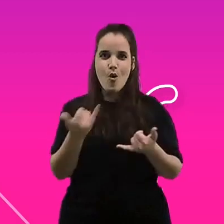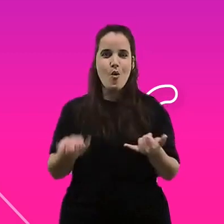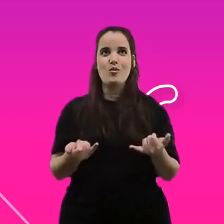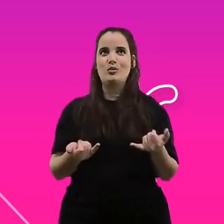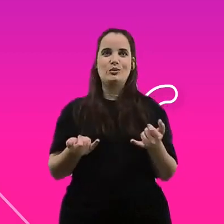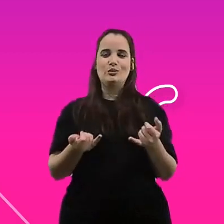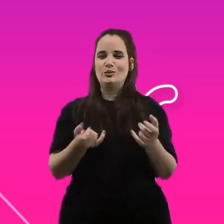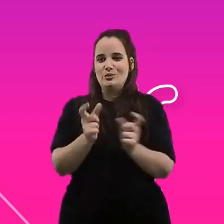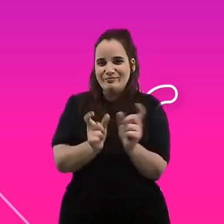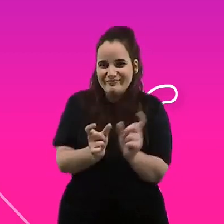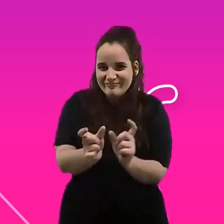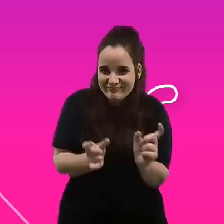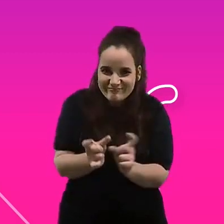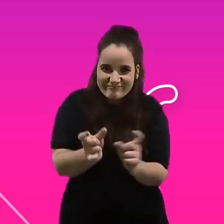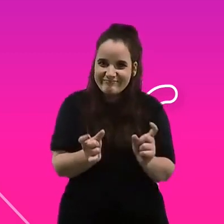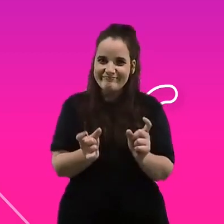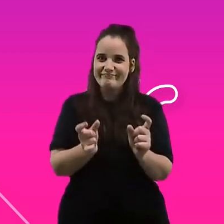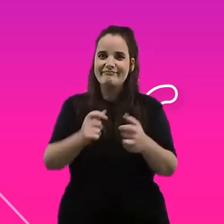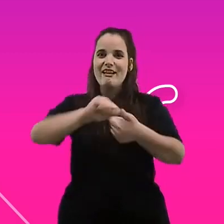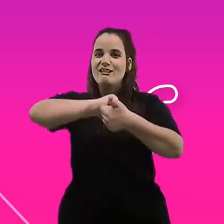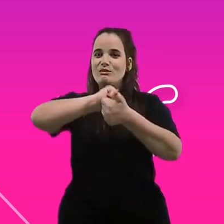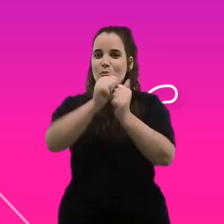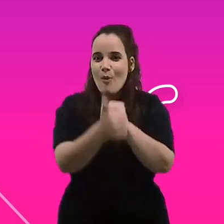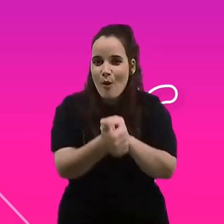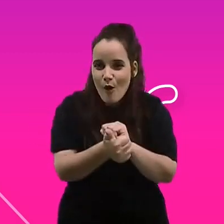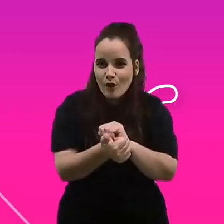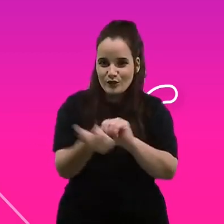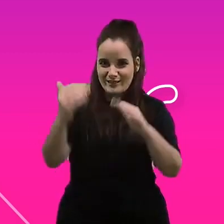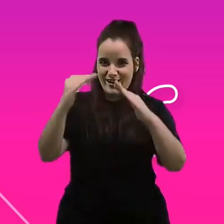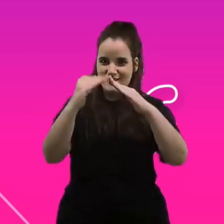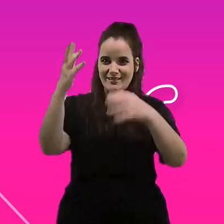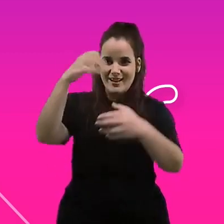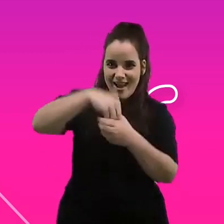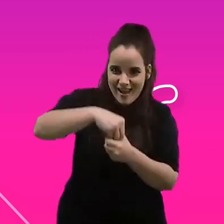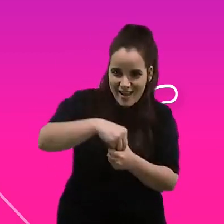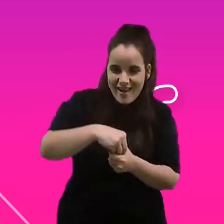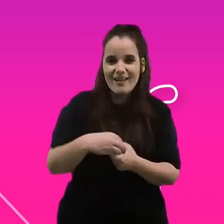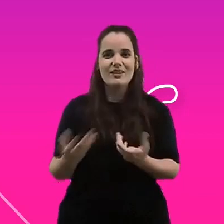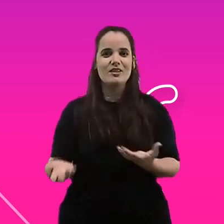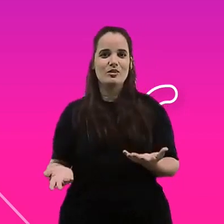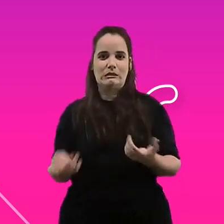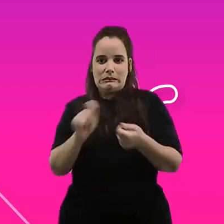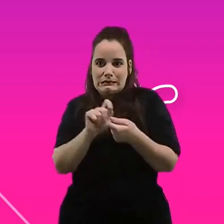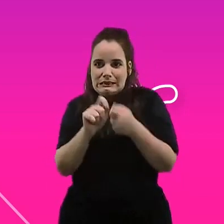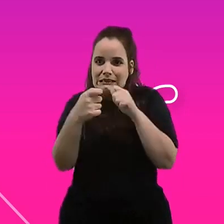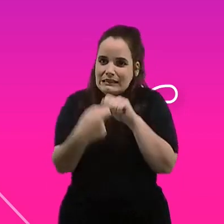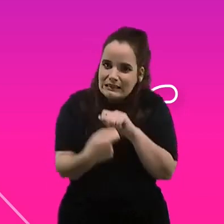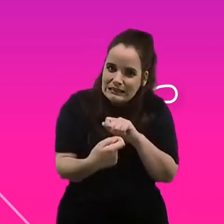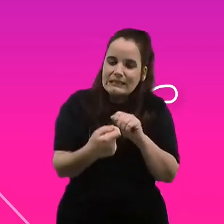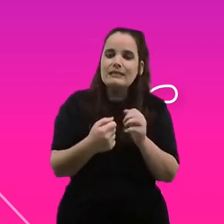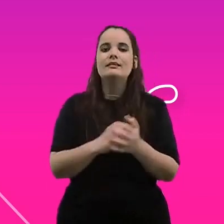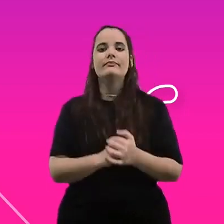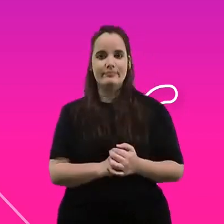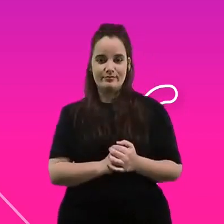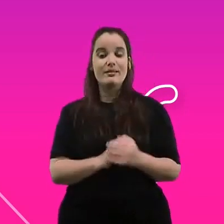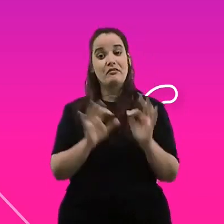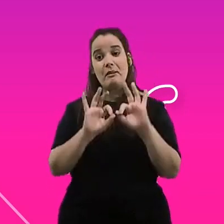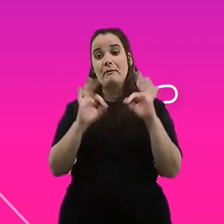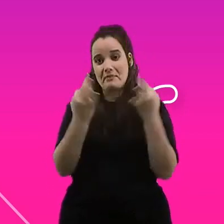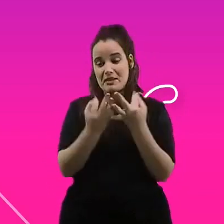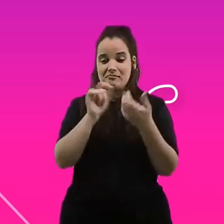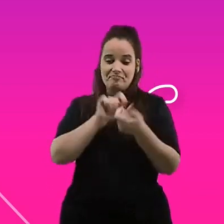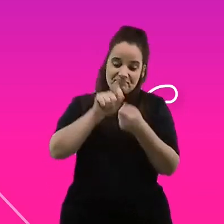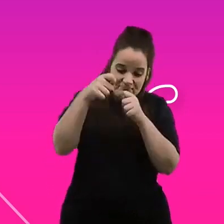e também a parte de esportes dentro de casa, enfim, a parte também de uma educação online também, muitas famílias se adaptaram. Então, a